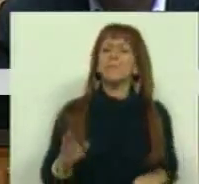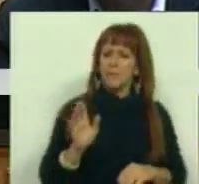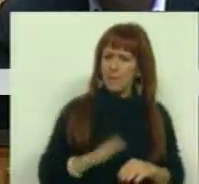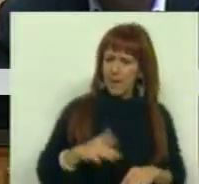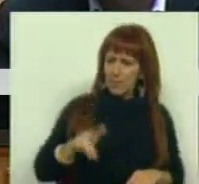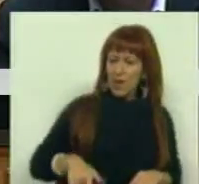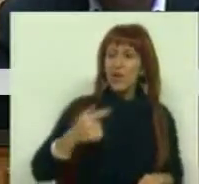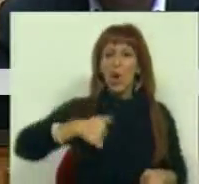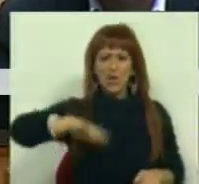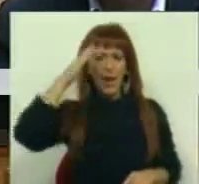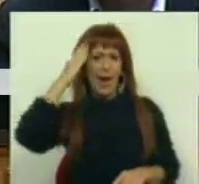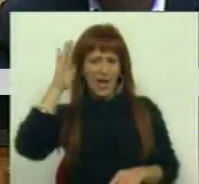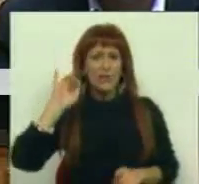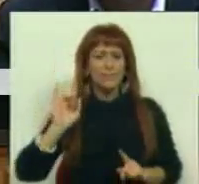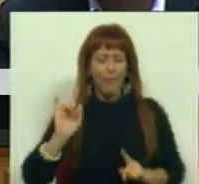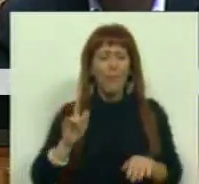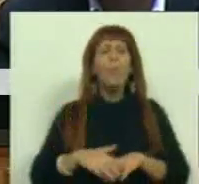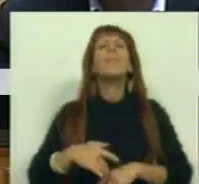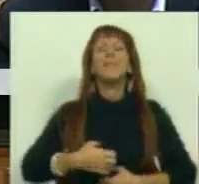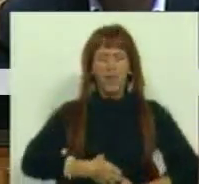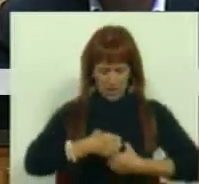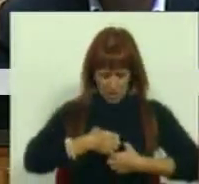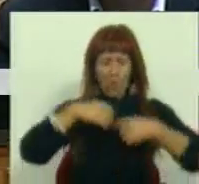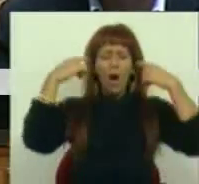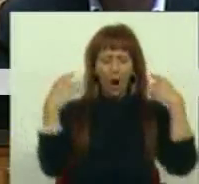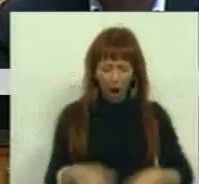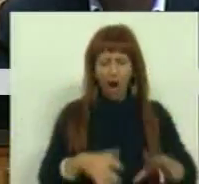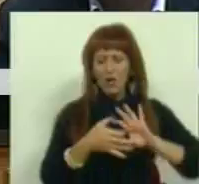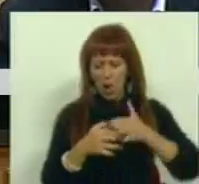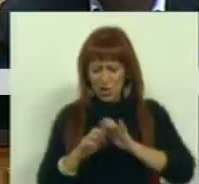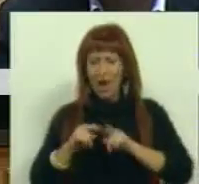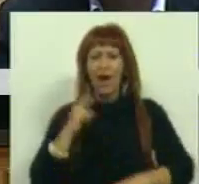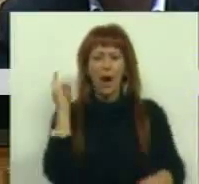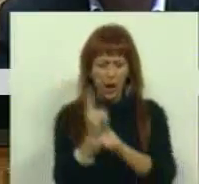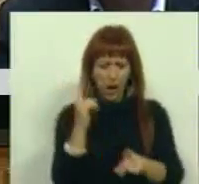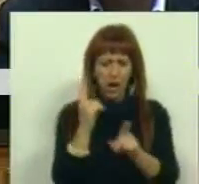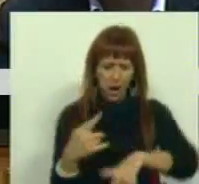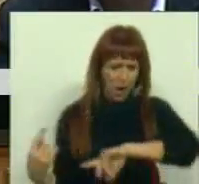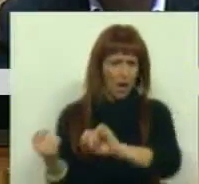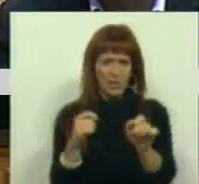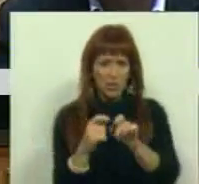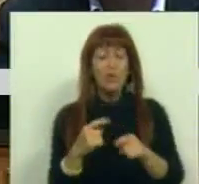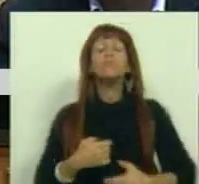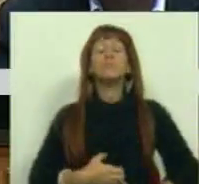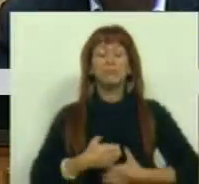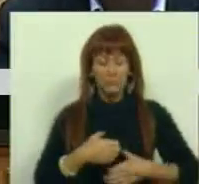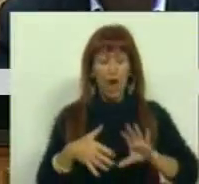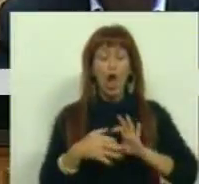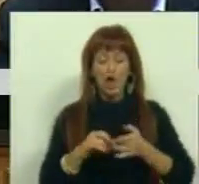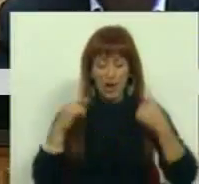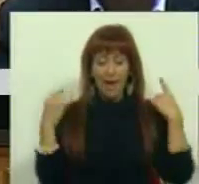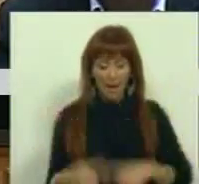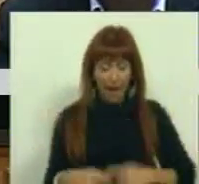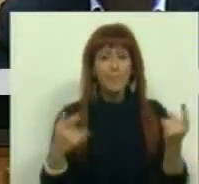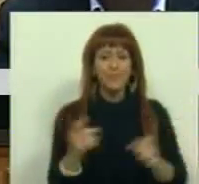mesmo nós entendemos que faz todo o sentido retomar esta discussão, faz todo o sentido